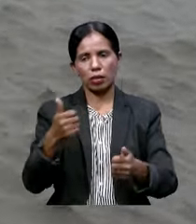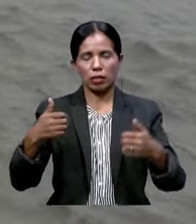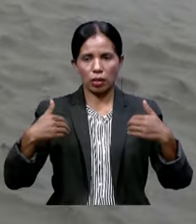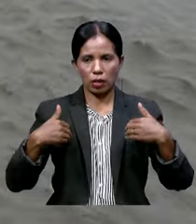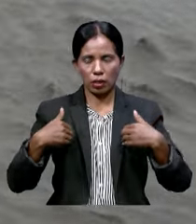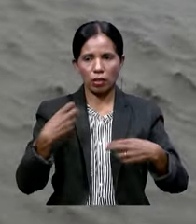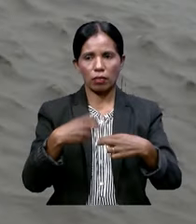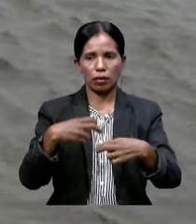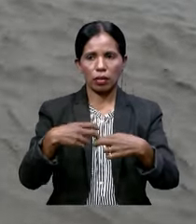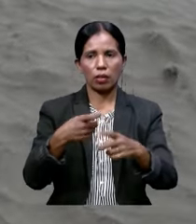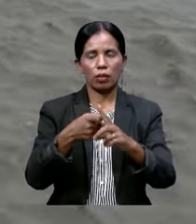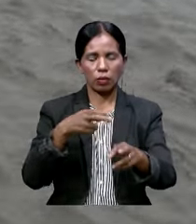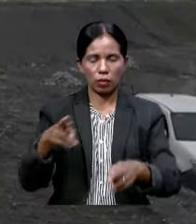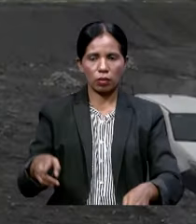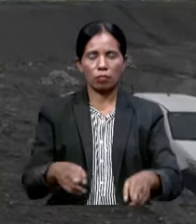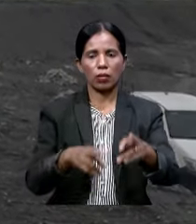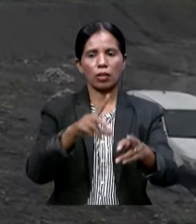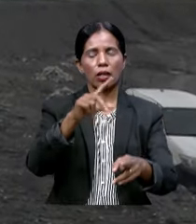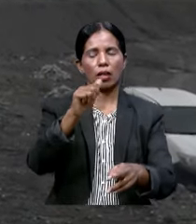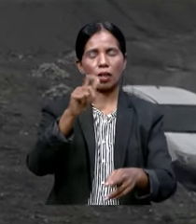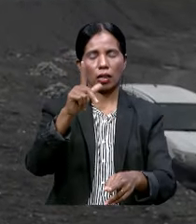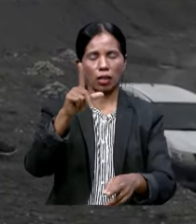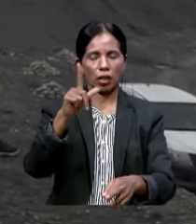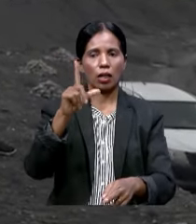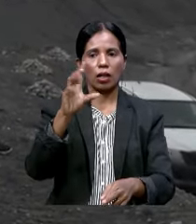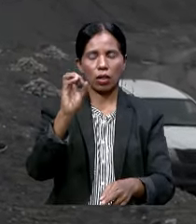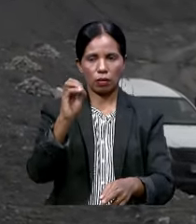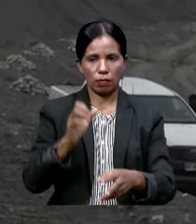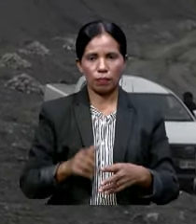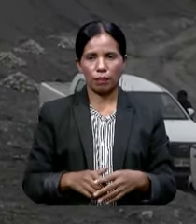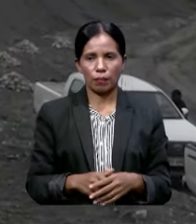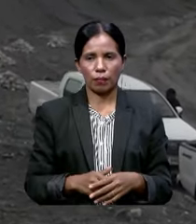reta na ameaça russi Mota Laclau. Adriano Verdial, Marito da Costa, Gemen.